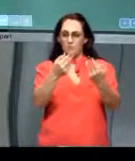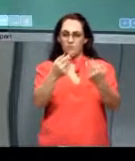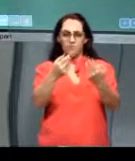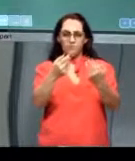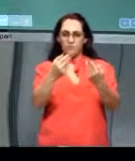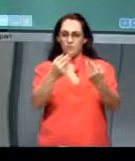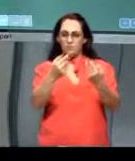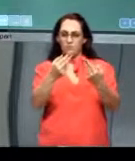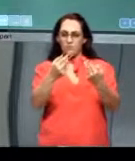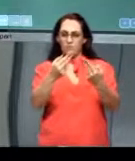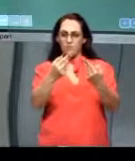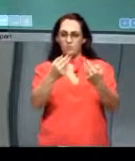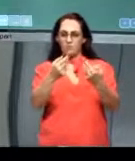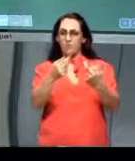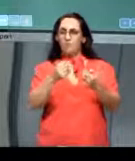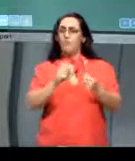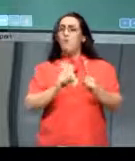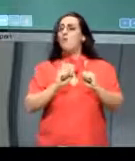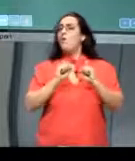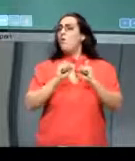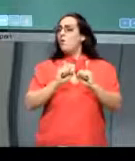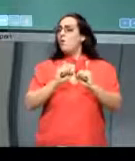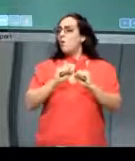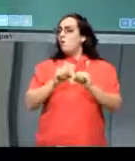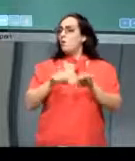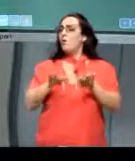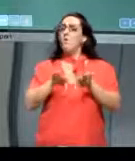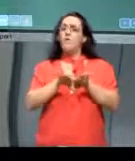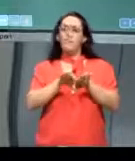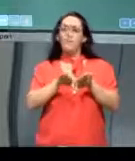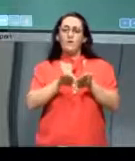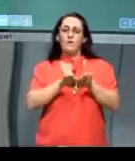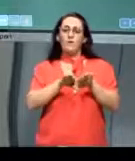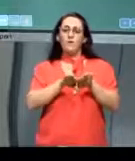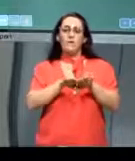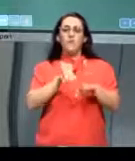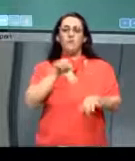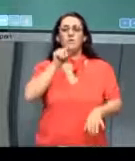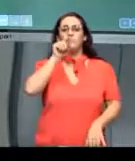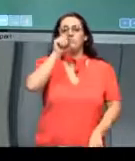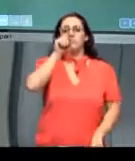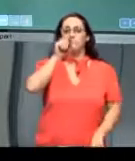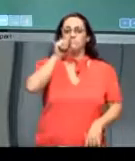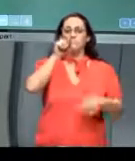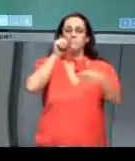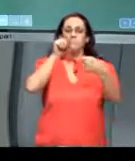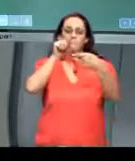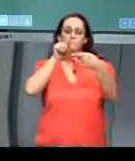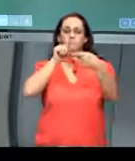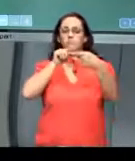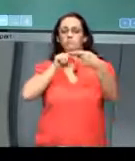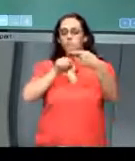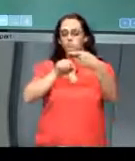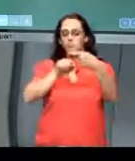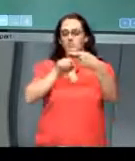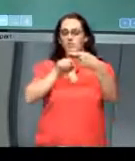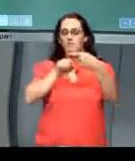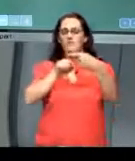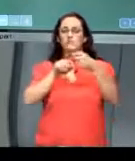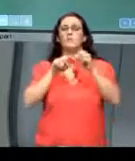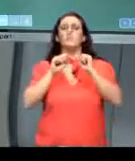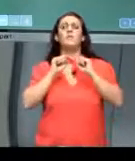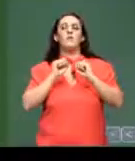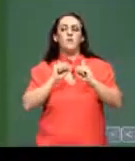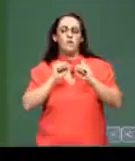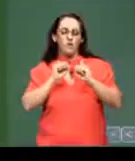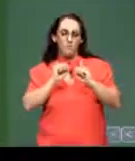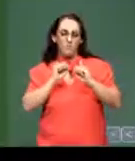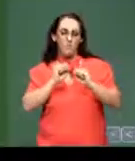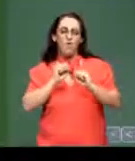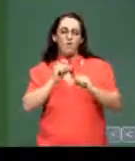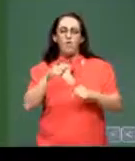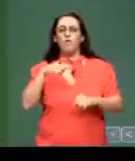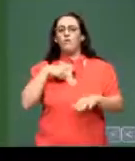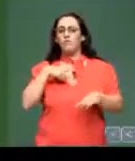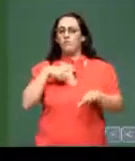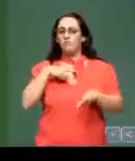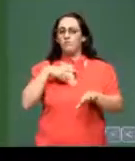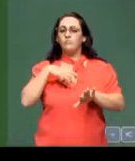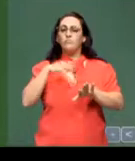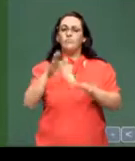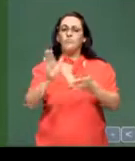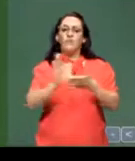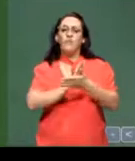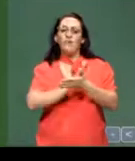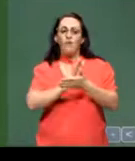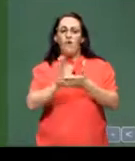5 dividido por 2. Eu posso escrever assim, né? Tem muitos livros que ainda adotam